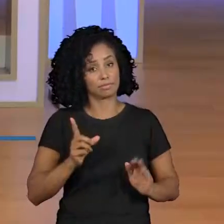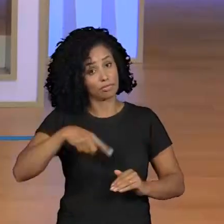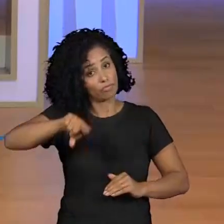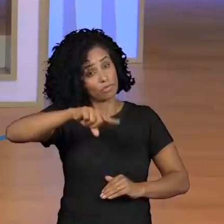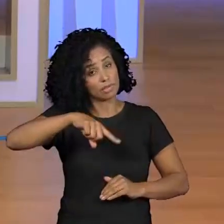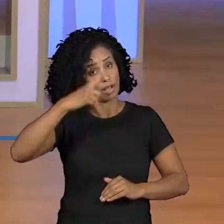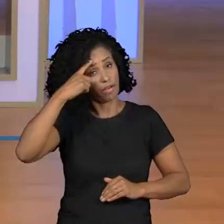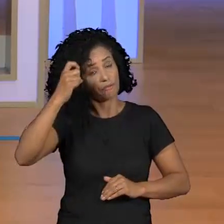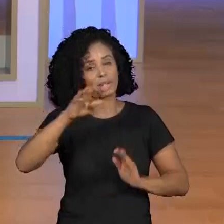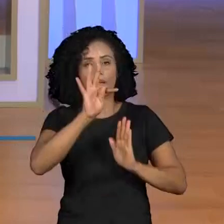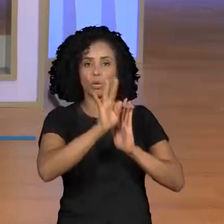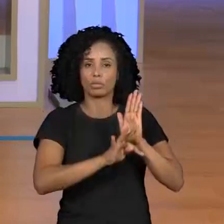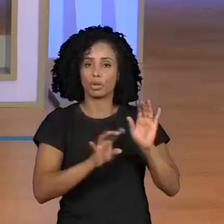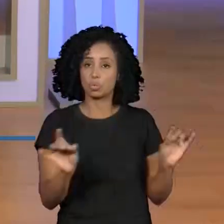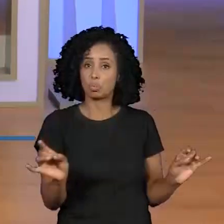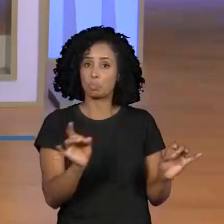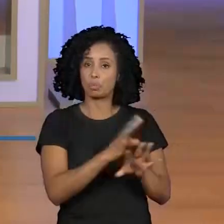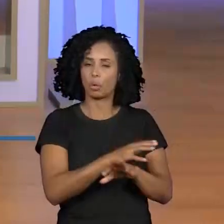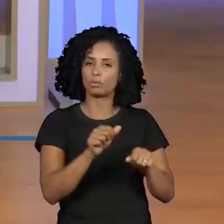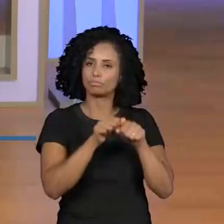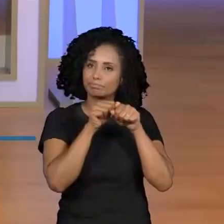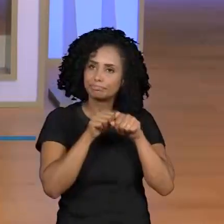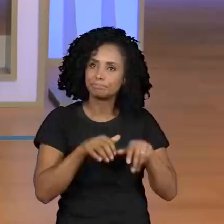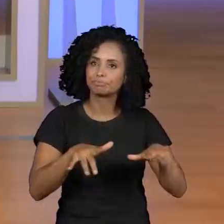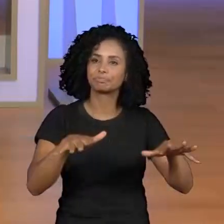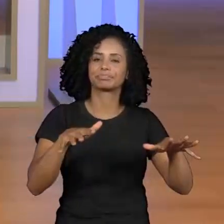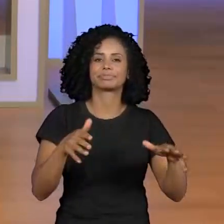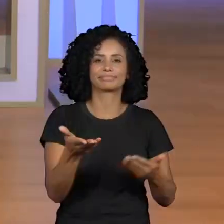vão compartilhar.